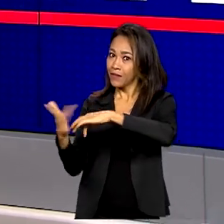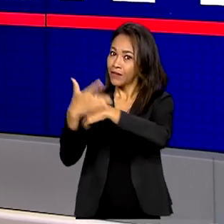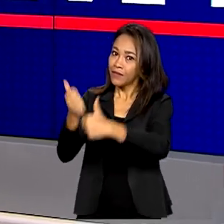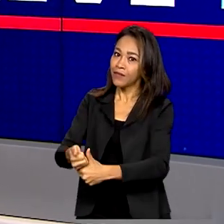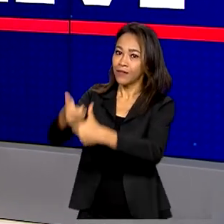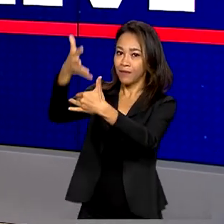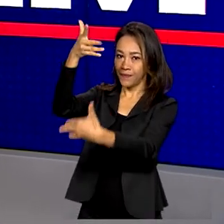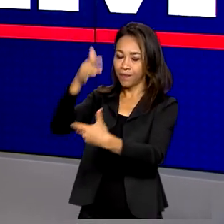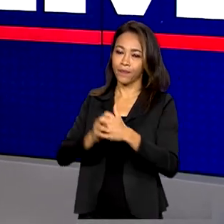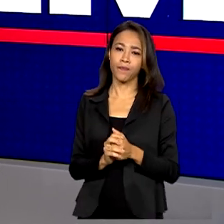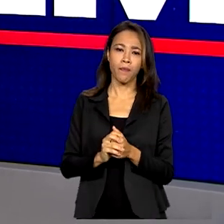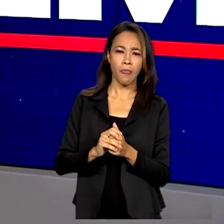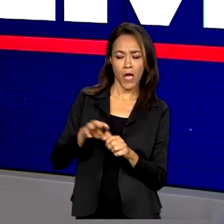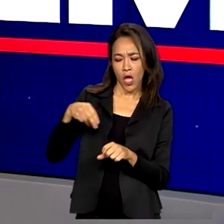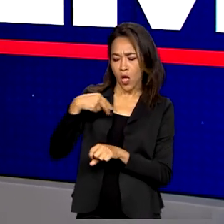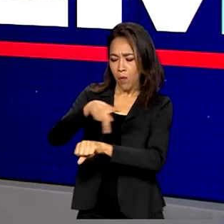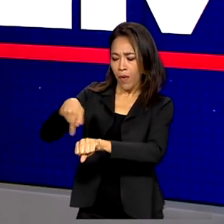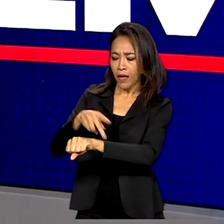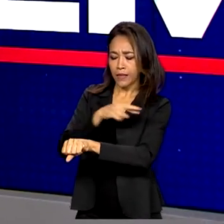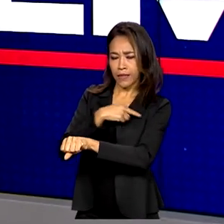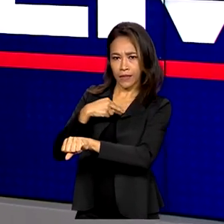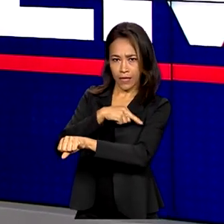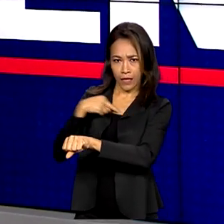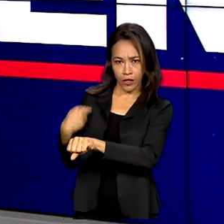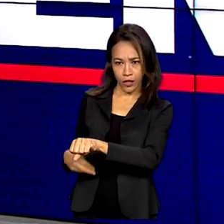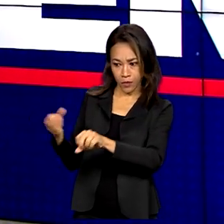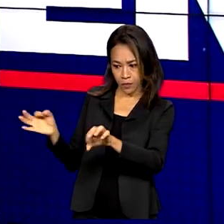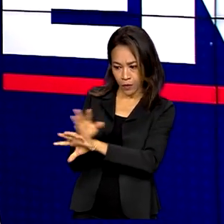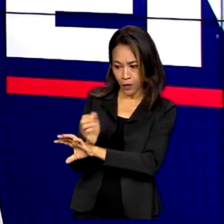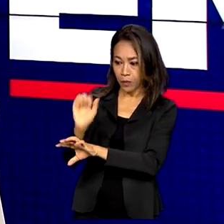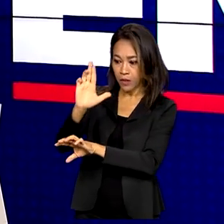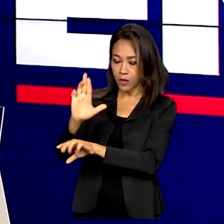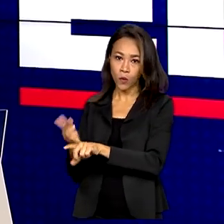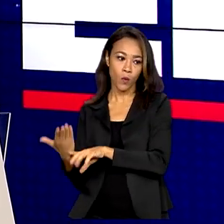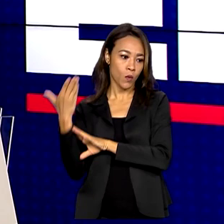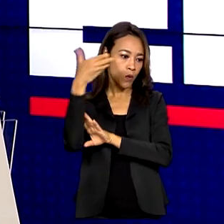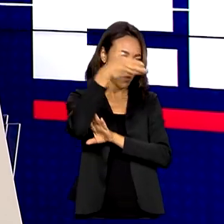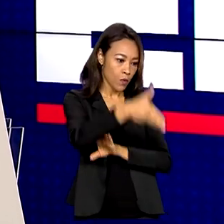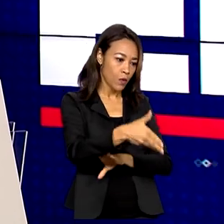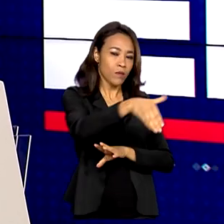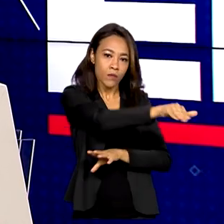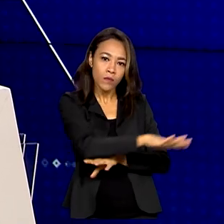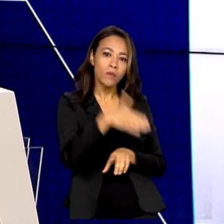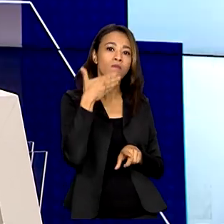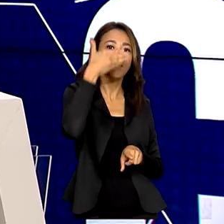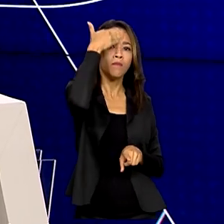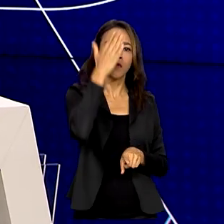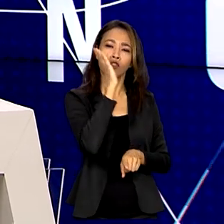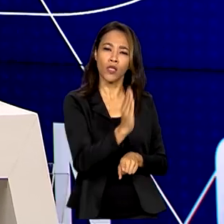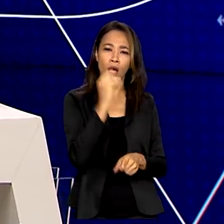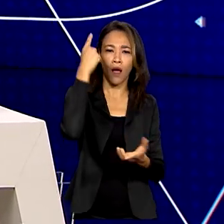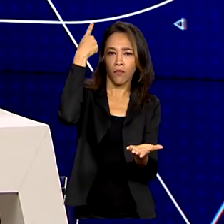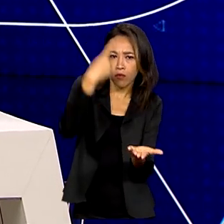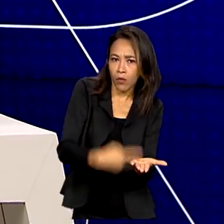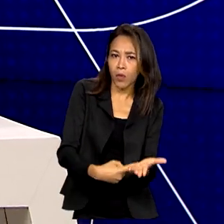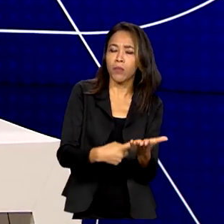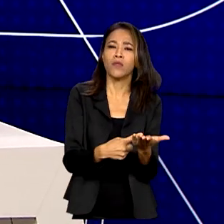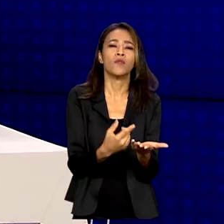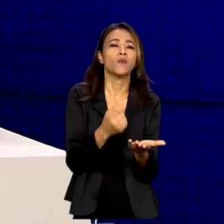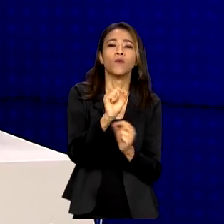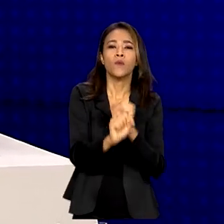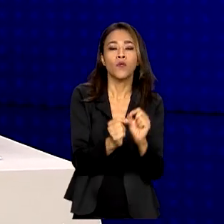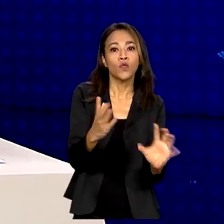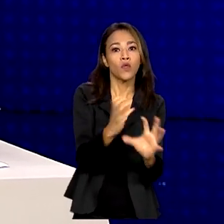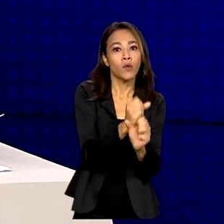Depois de passar pela China, o presidente Lula foi aos Emirados Árabes Unidos. Foram firmados acordos de cerca de 12 bilhões de